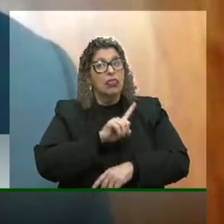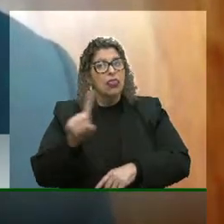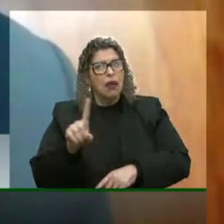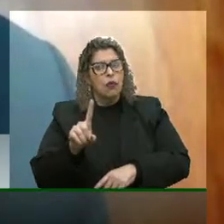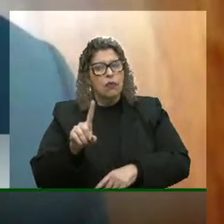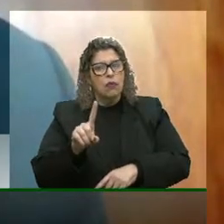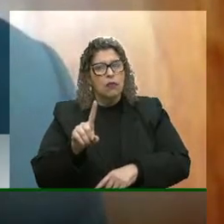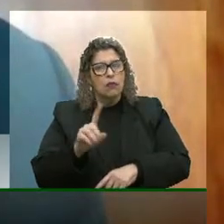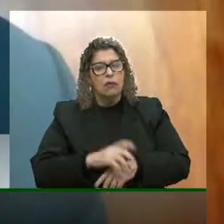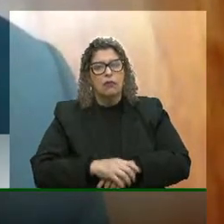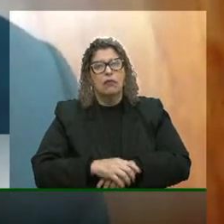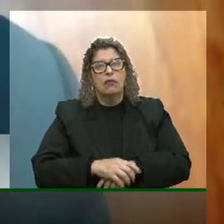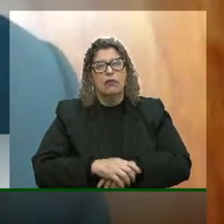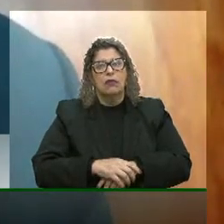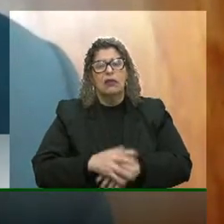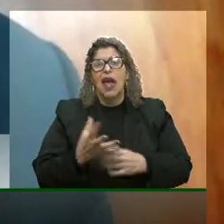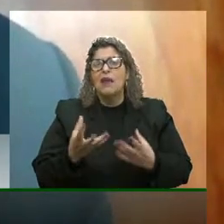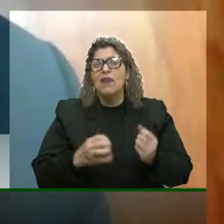país.